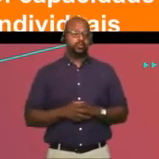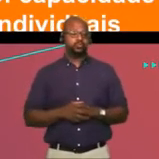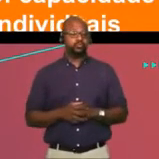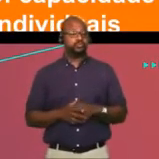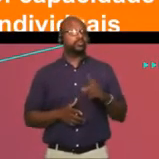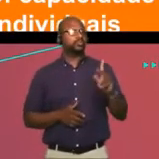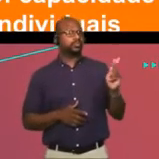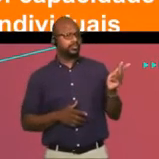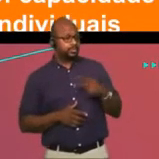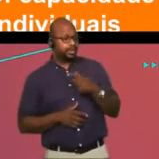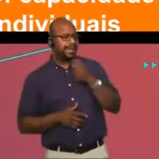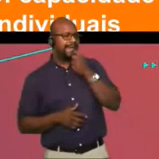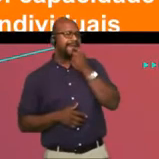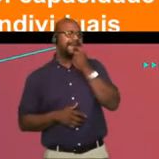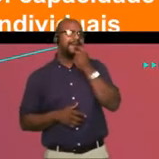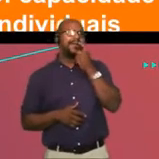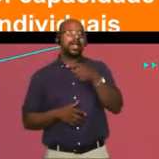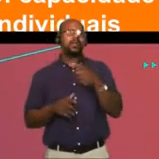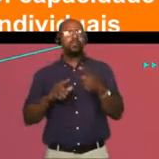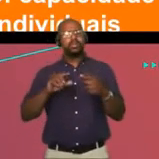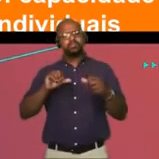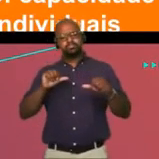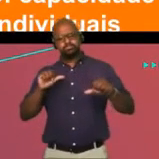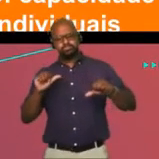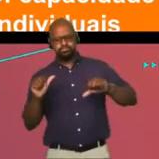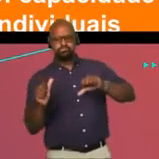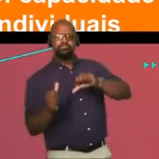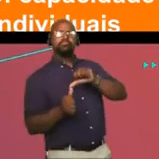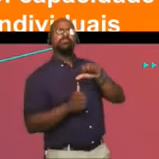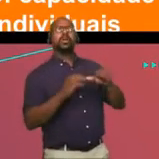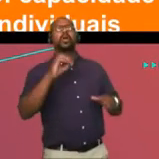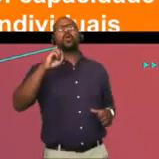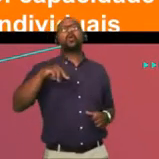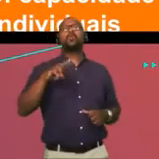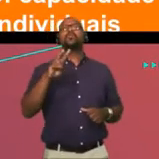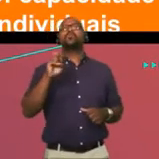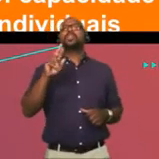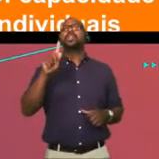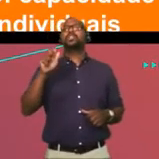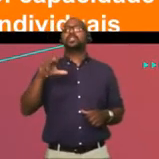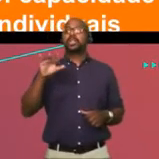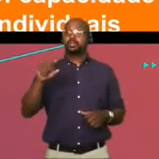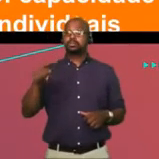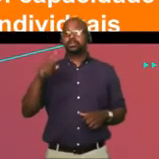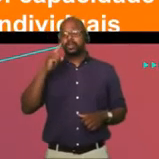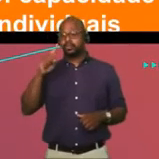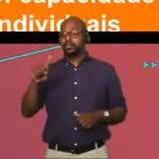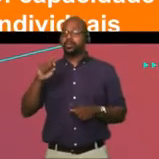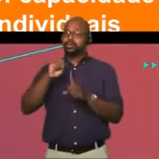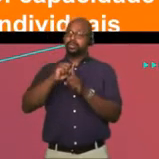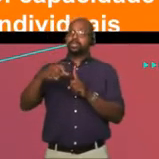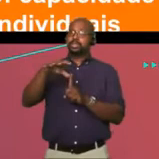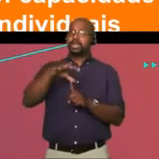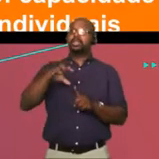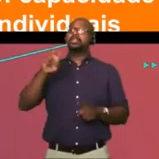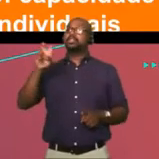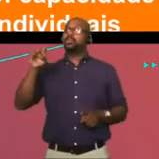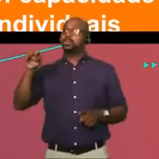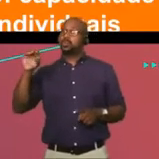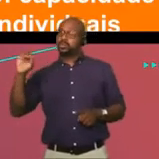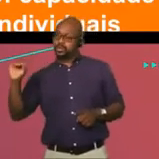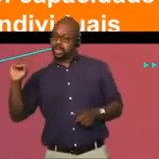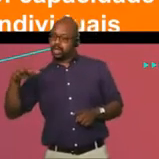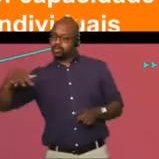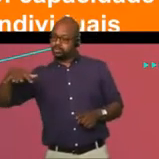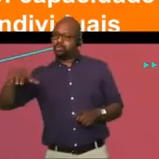que acontece é uma convergência entre o que a gente viu da sociedade 5.0 repara a